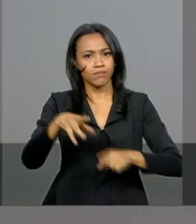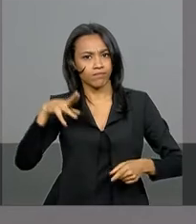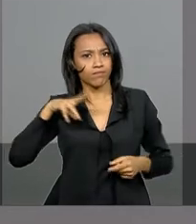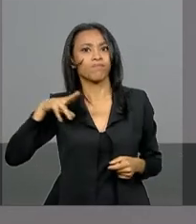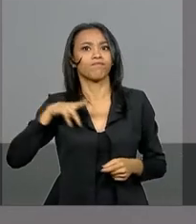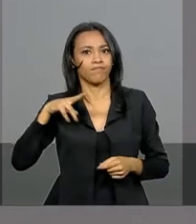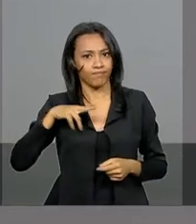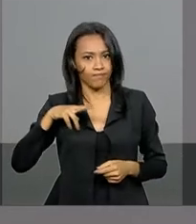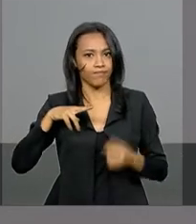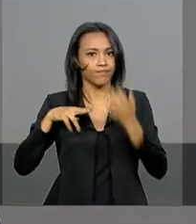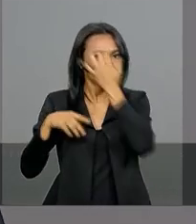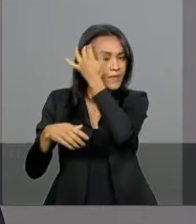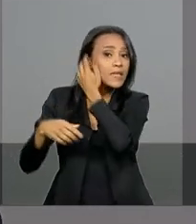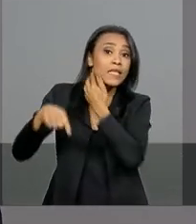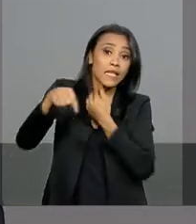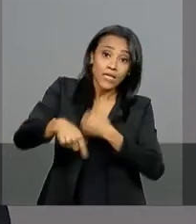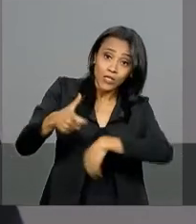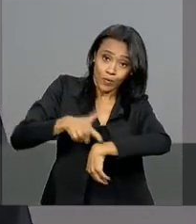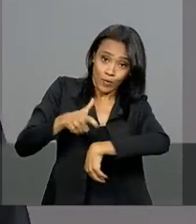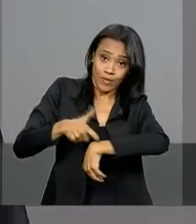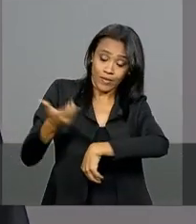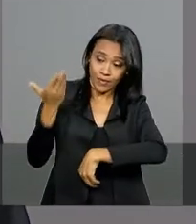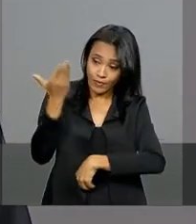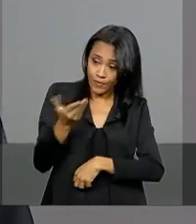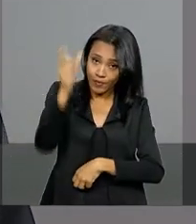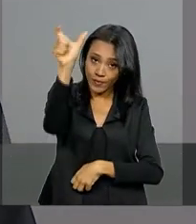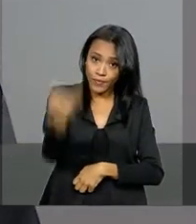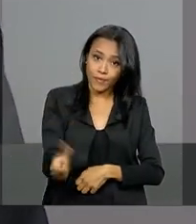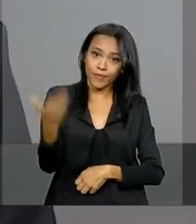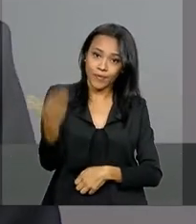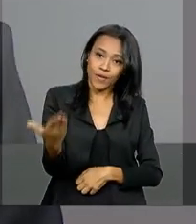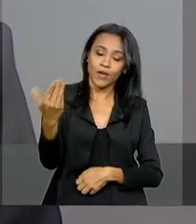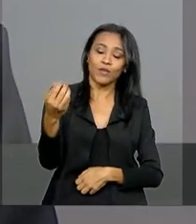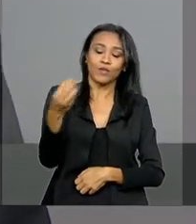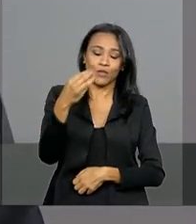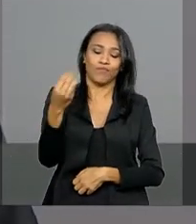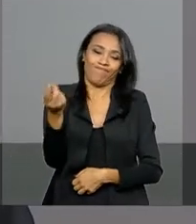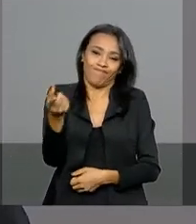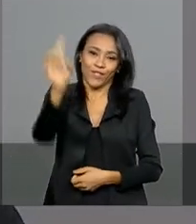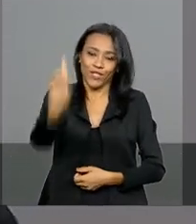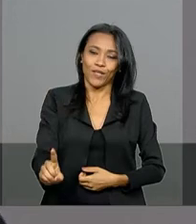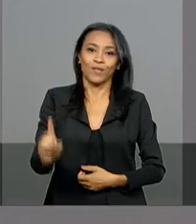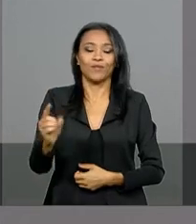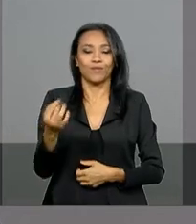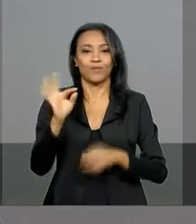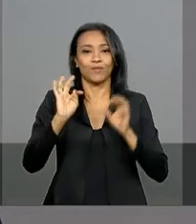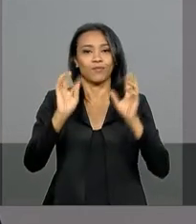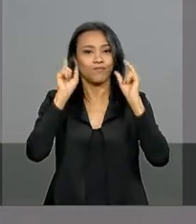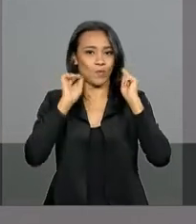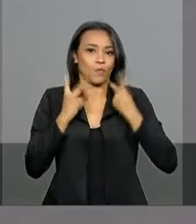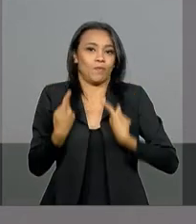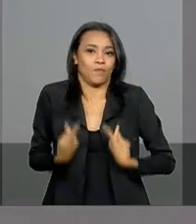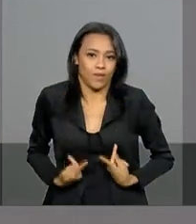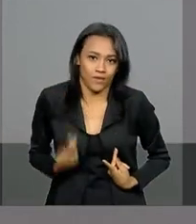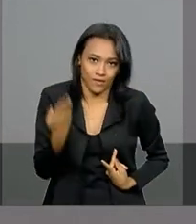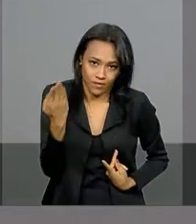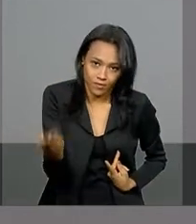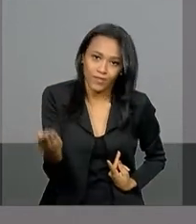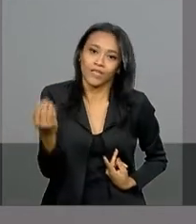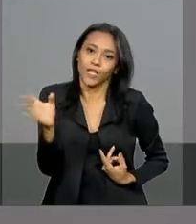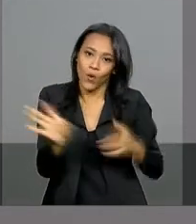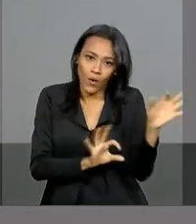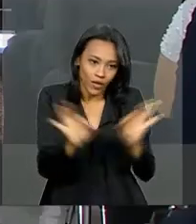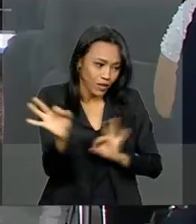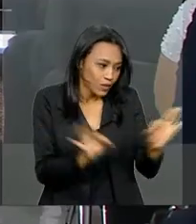neste momento ao doutor gustavo ministro de irmã de subchefe de assuntos jurídicos que organizou este